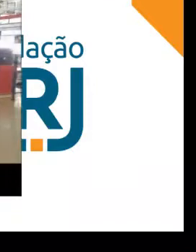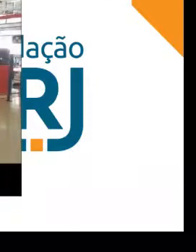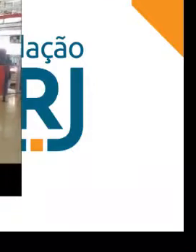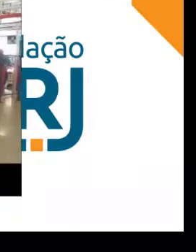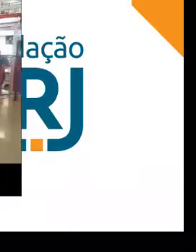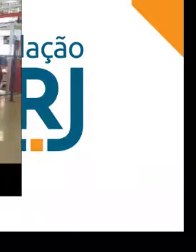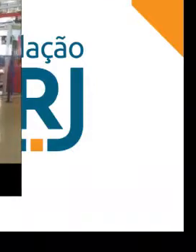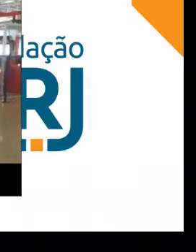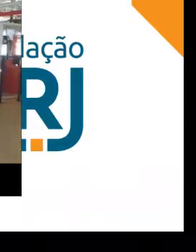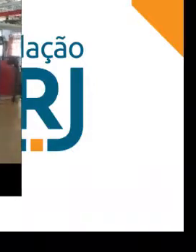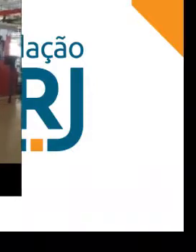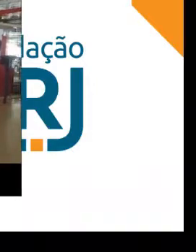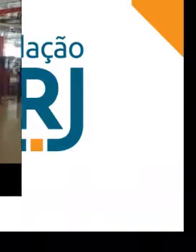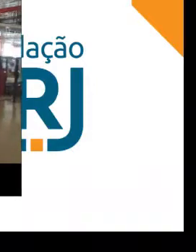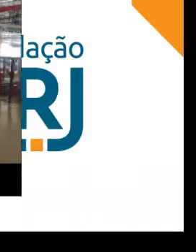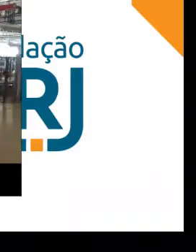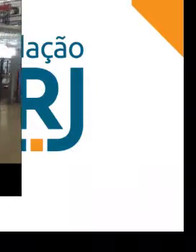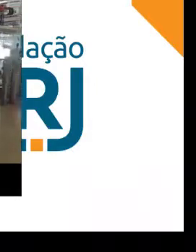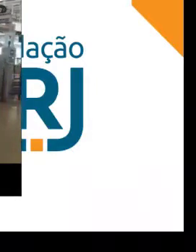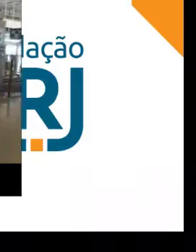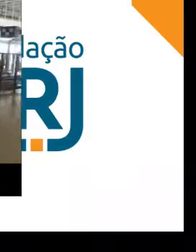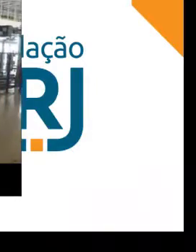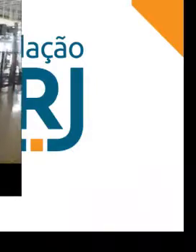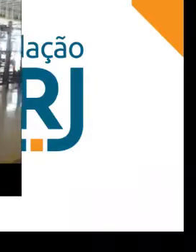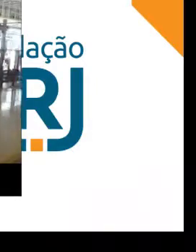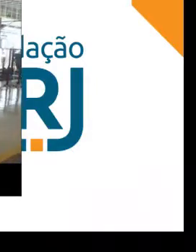Aqui estão alinhando os faróis e as rodas.